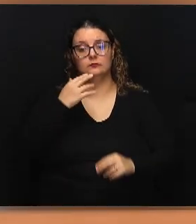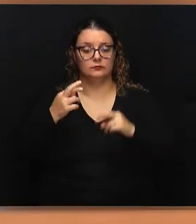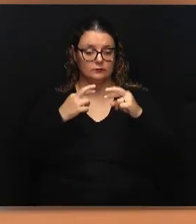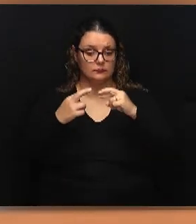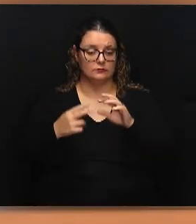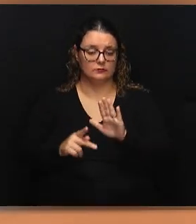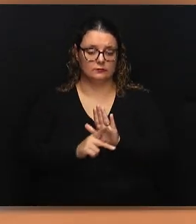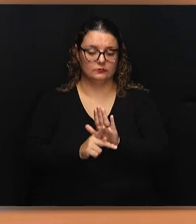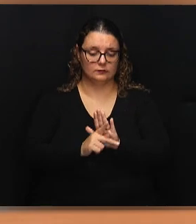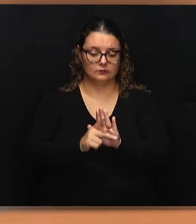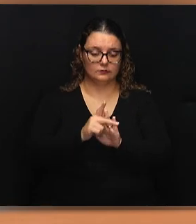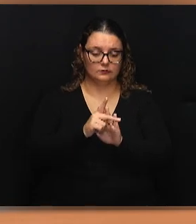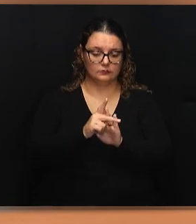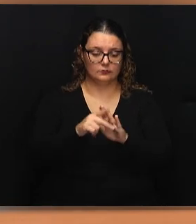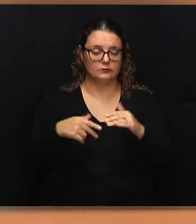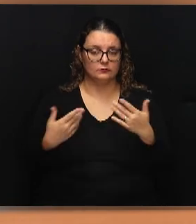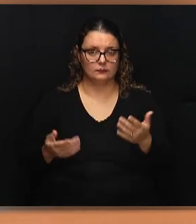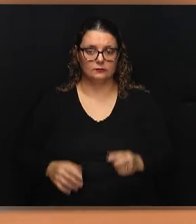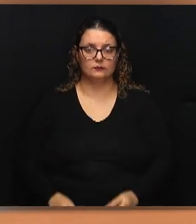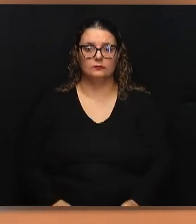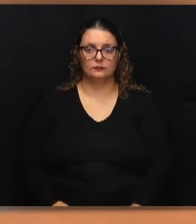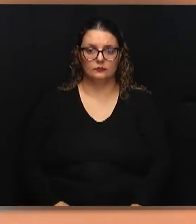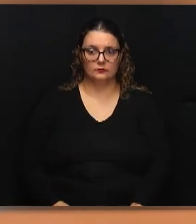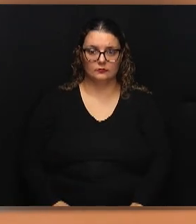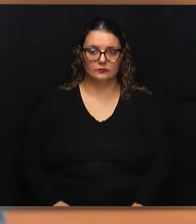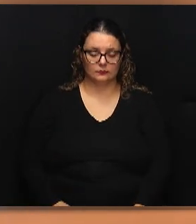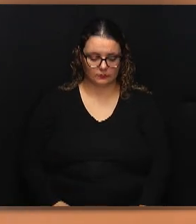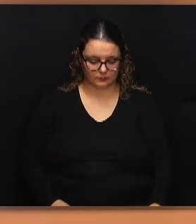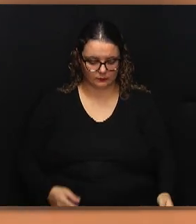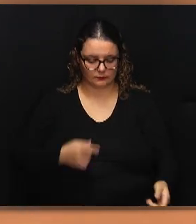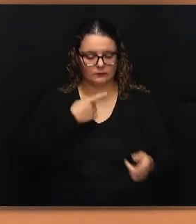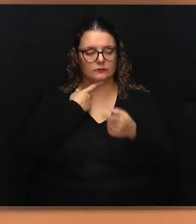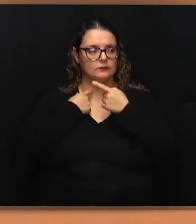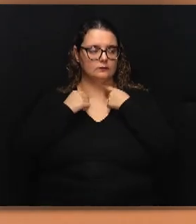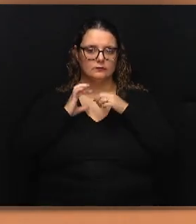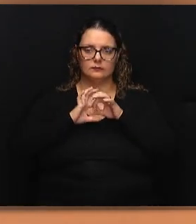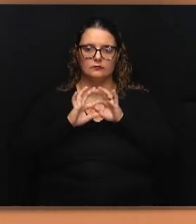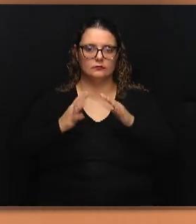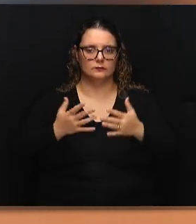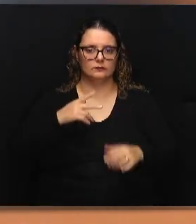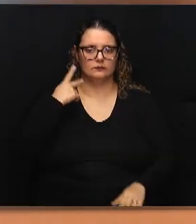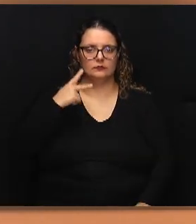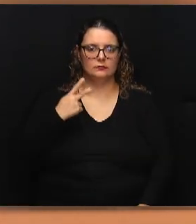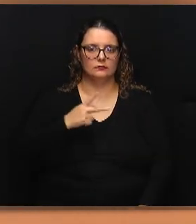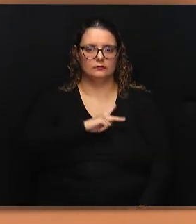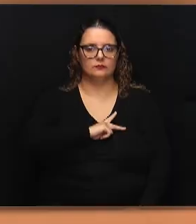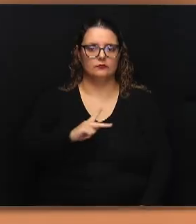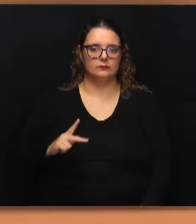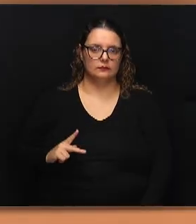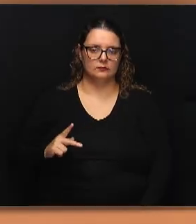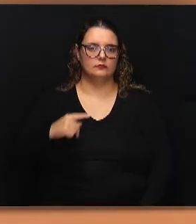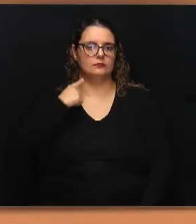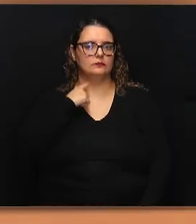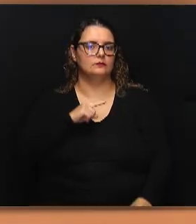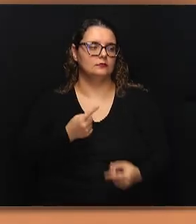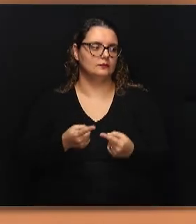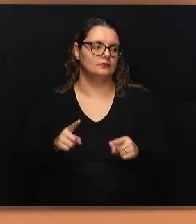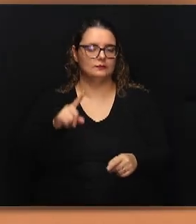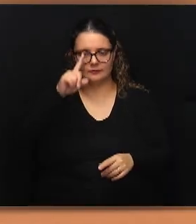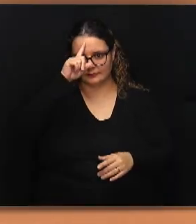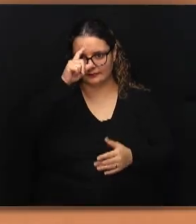projeto, entendeu? Mas fica aí à vontade do vereador Mineiro aí que vai decidir.